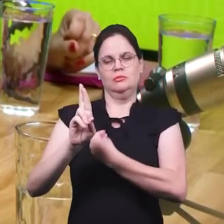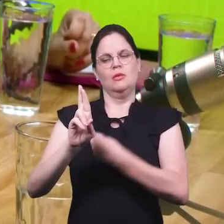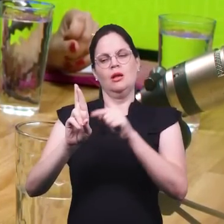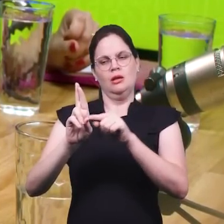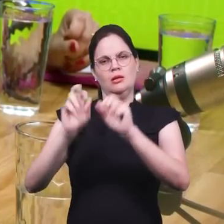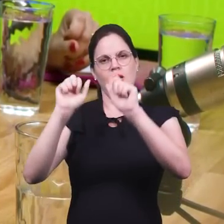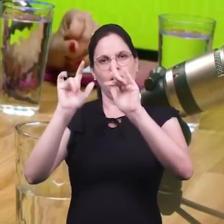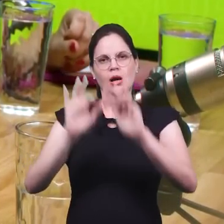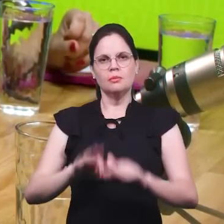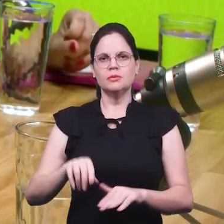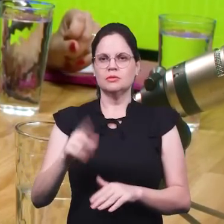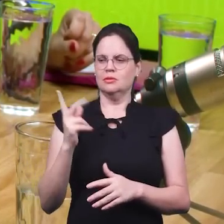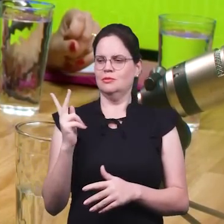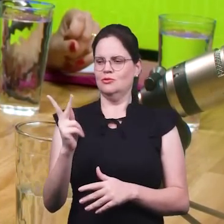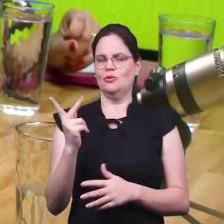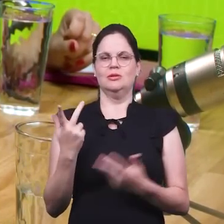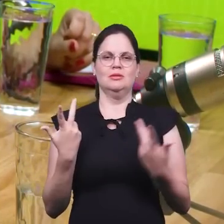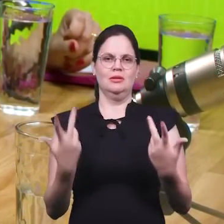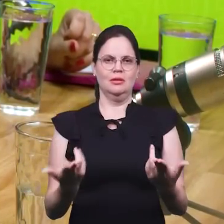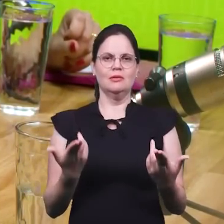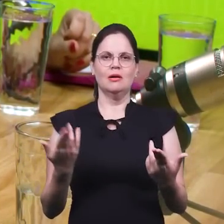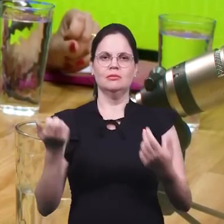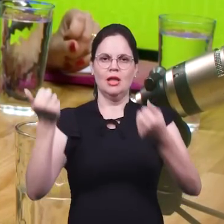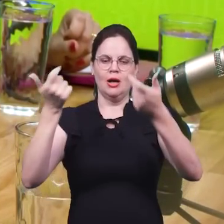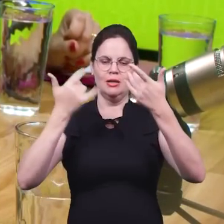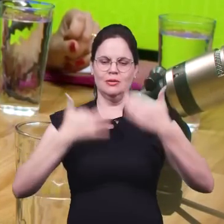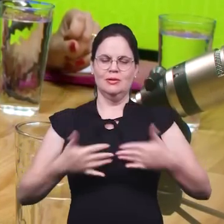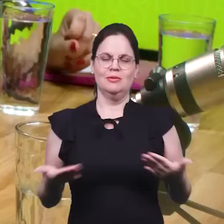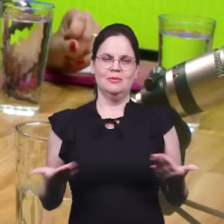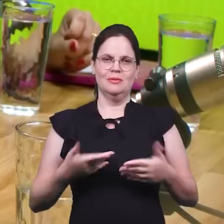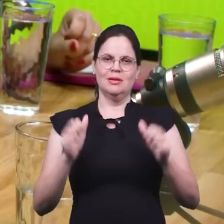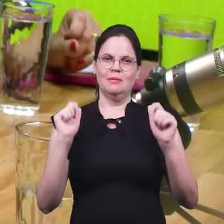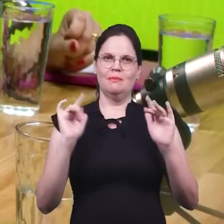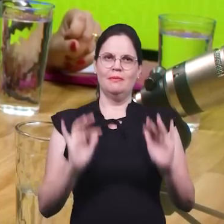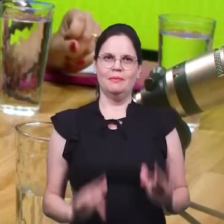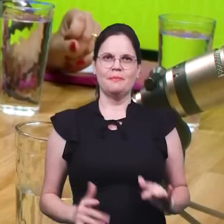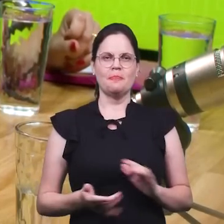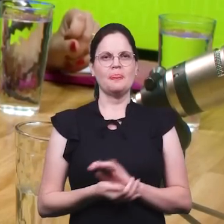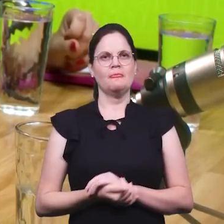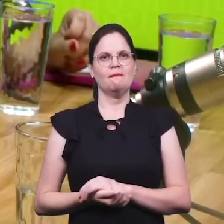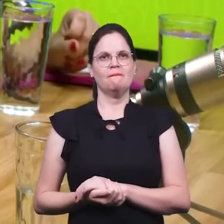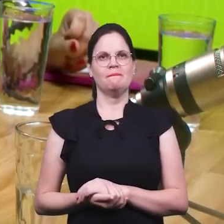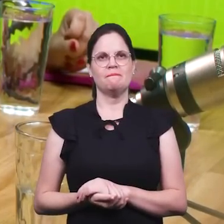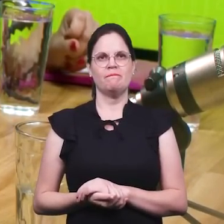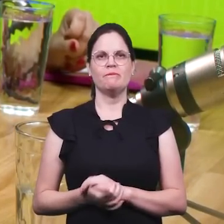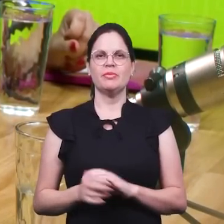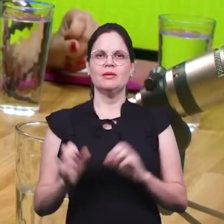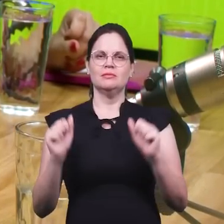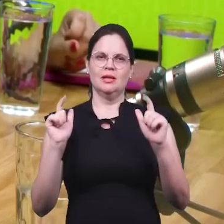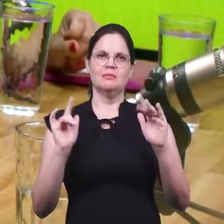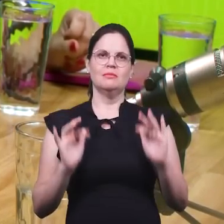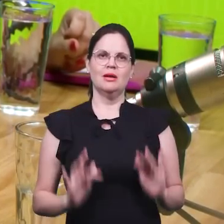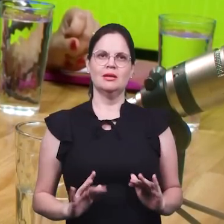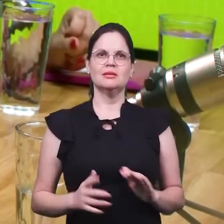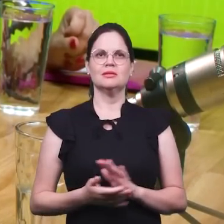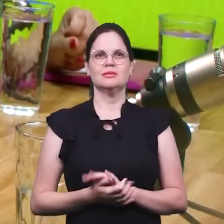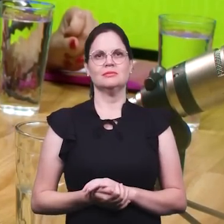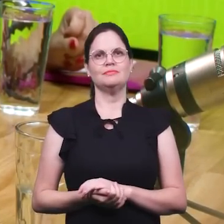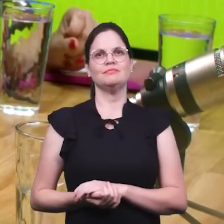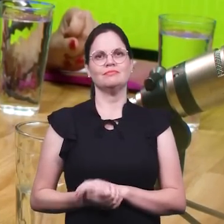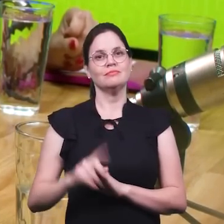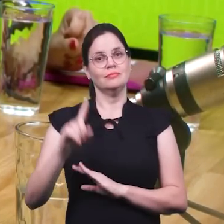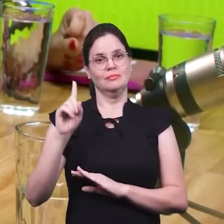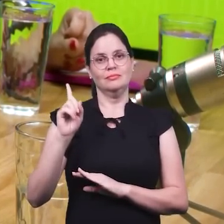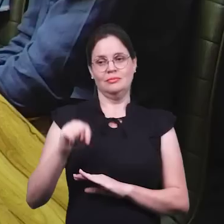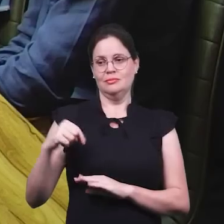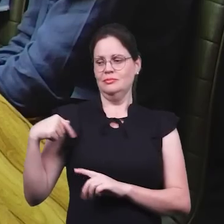e é o que vocês estão passando aqui hoje pra gente, né? Que bênção isso, né, Jaque? É a geração que vai fazer a diferença.